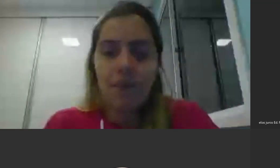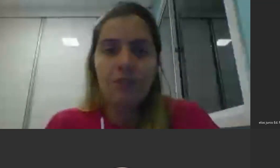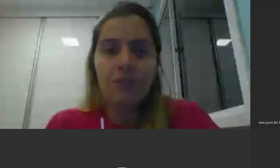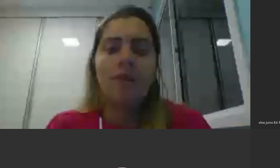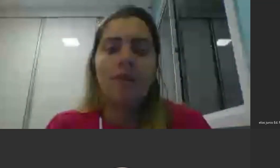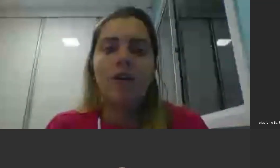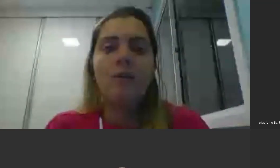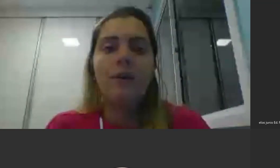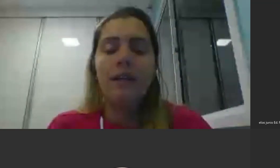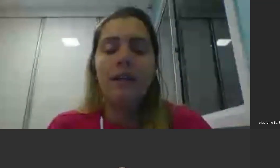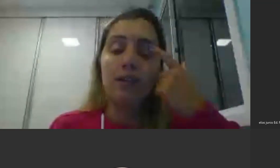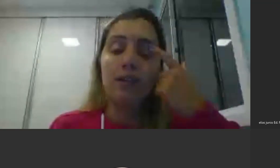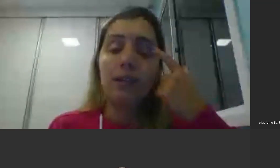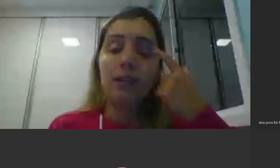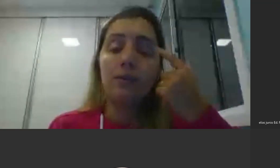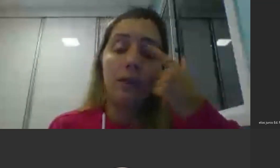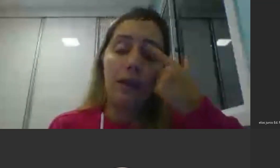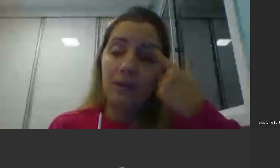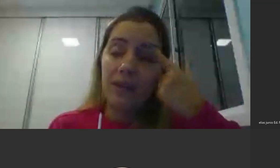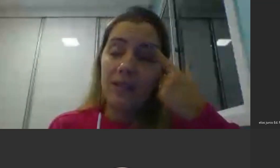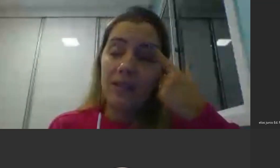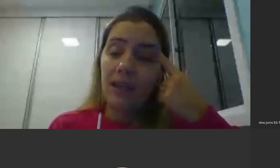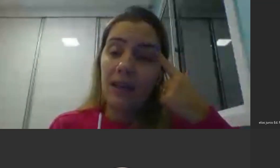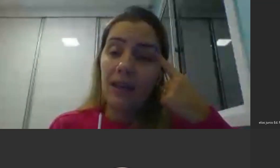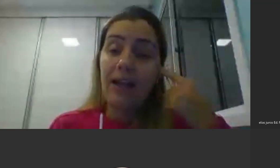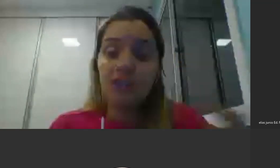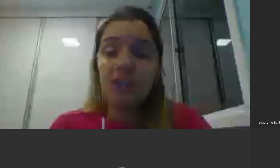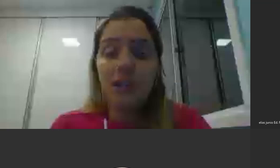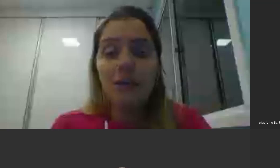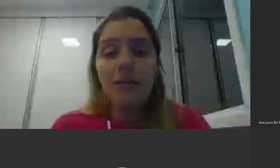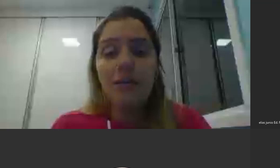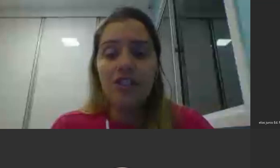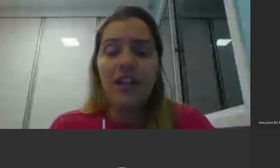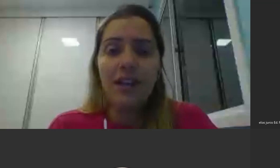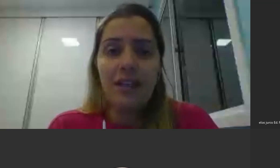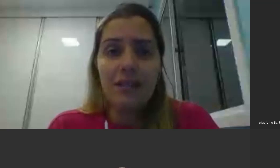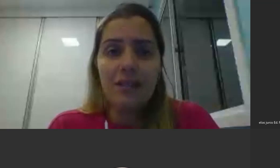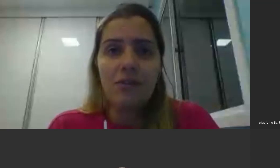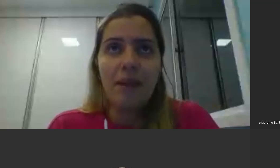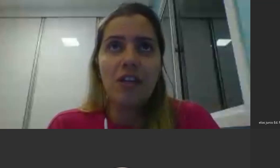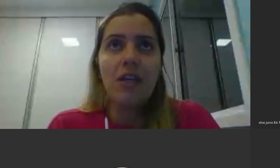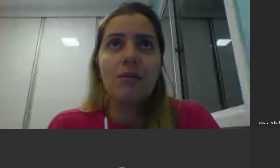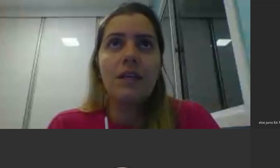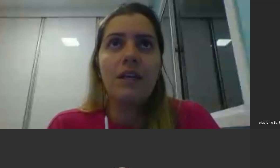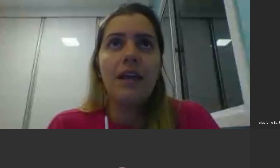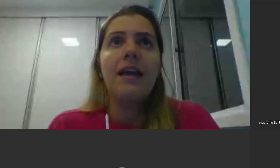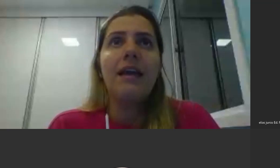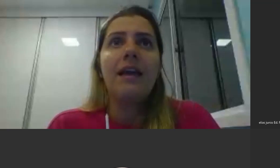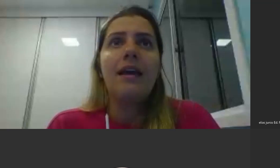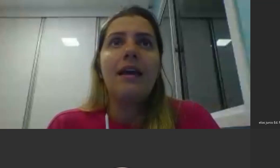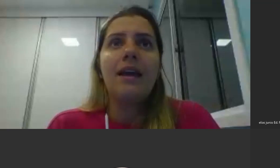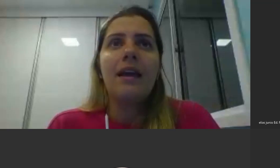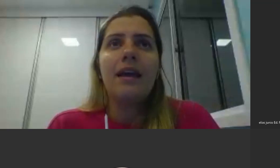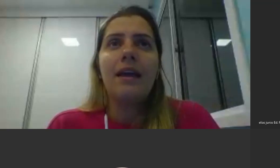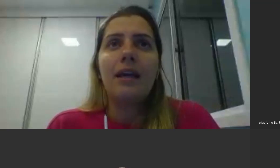instruções. Eu acho que principalmente porque a companhia está buscando garantir, né, com que a gente realize somente aquilo que